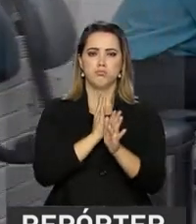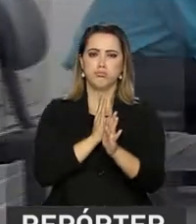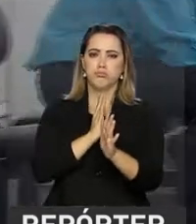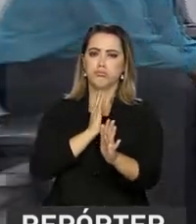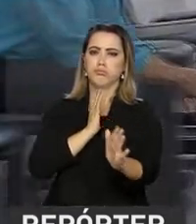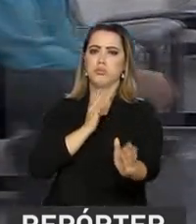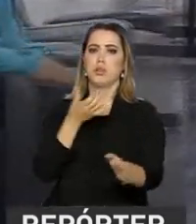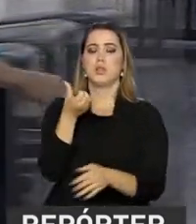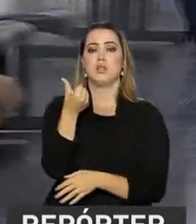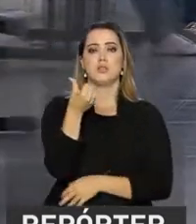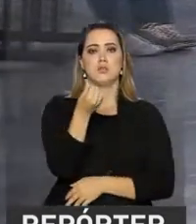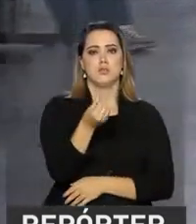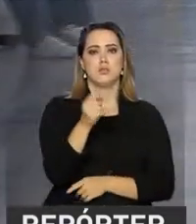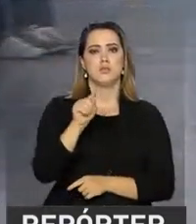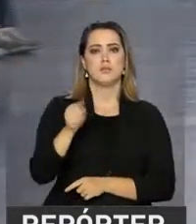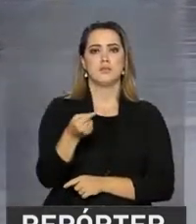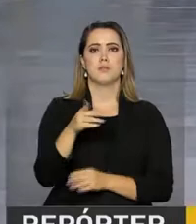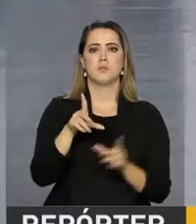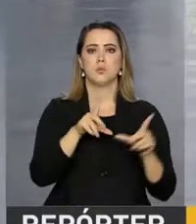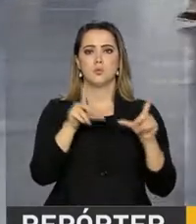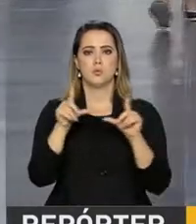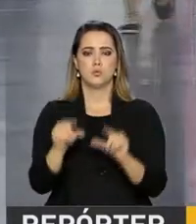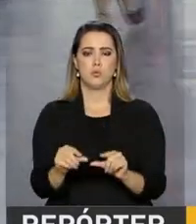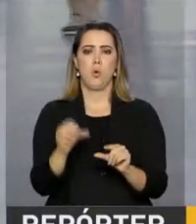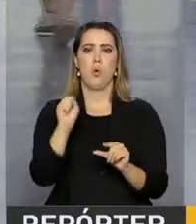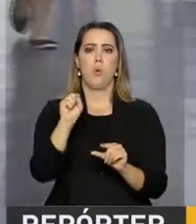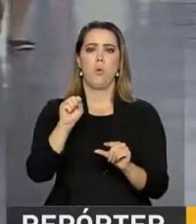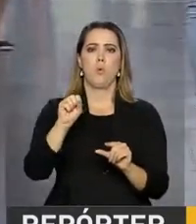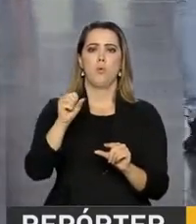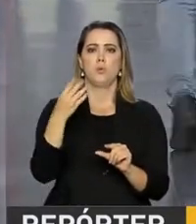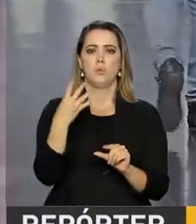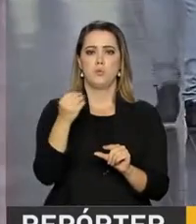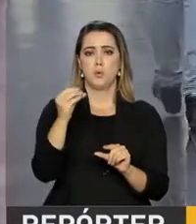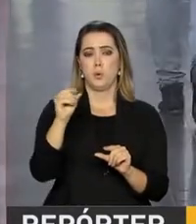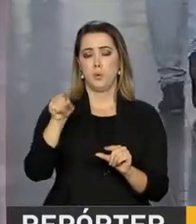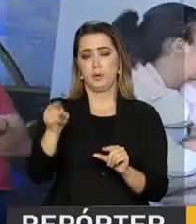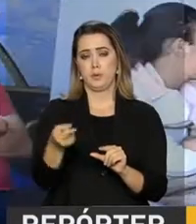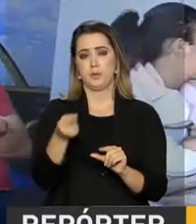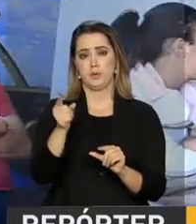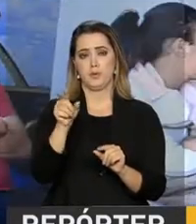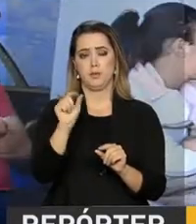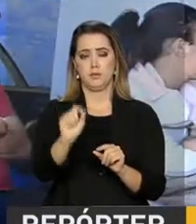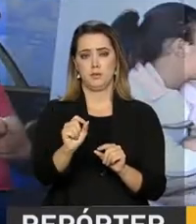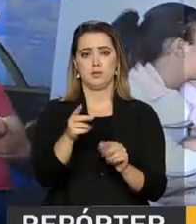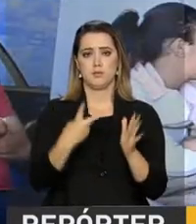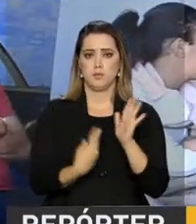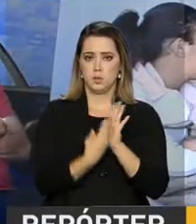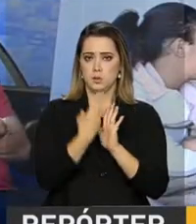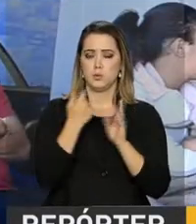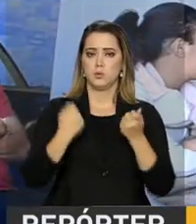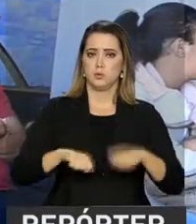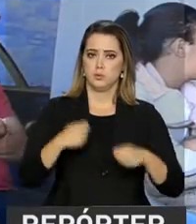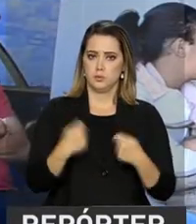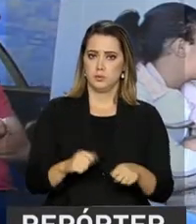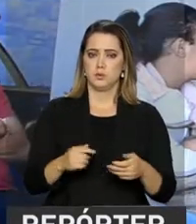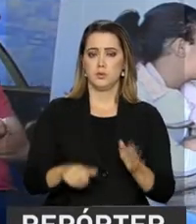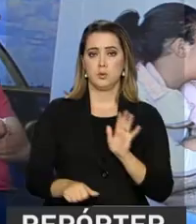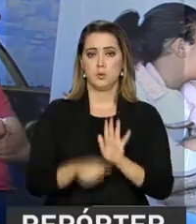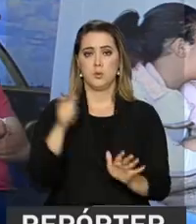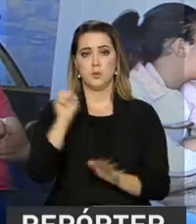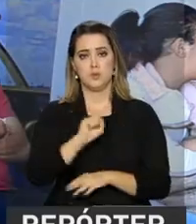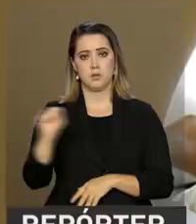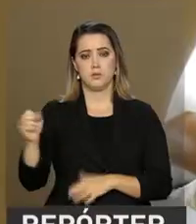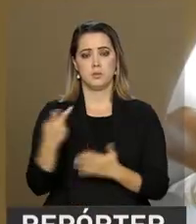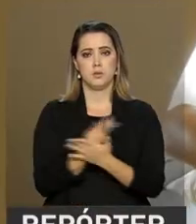mil procedimentos em espera caiu para pouco mais de oito mil e 400 cirurgias só no primeiro semestre deste ano foram